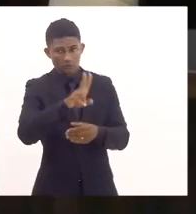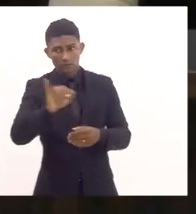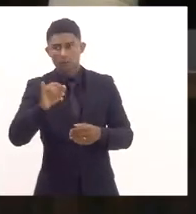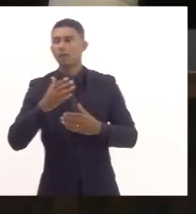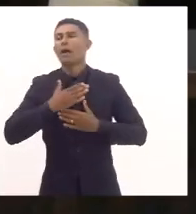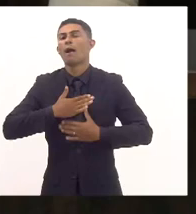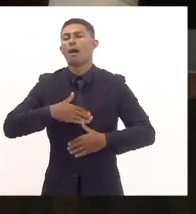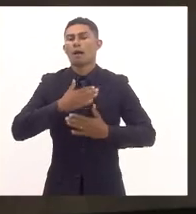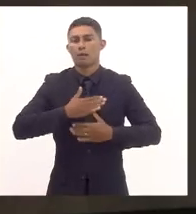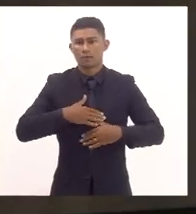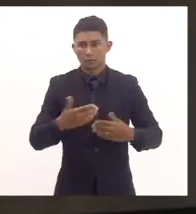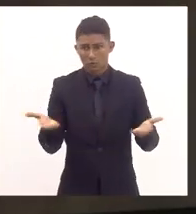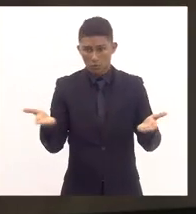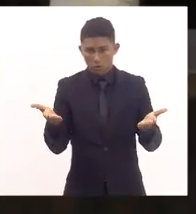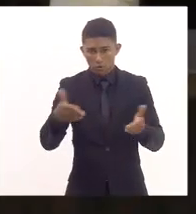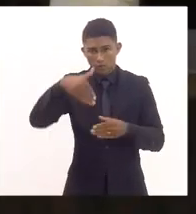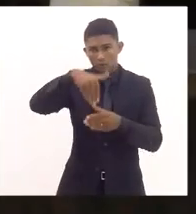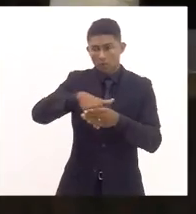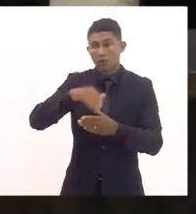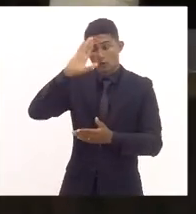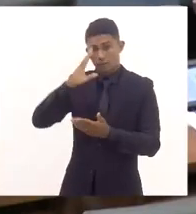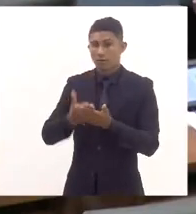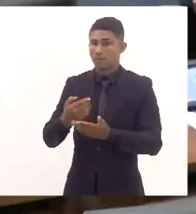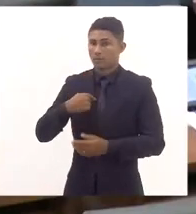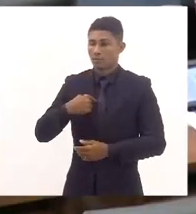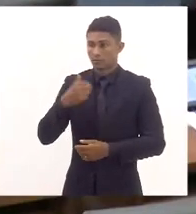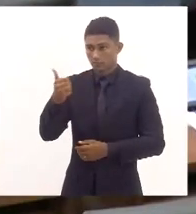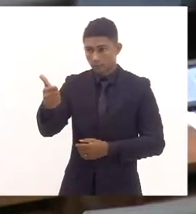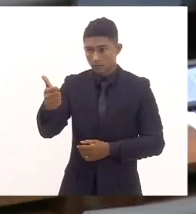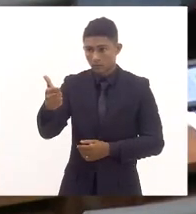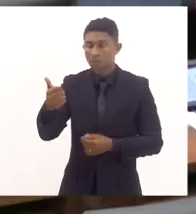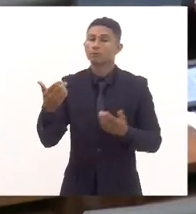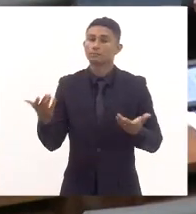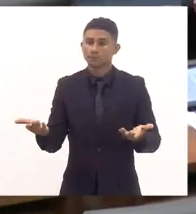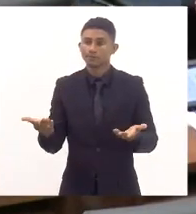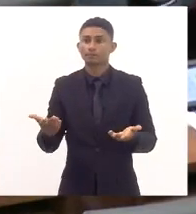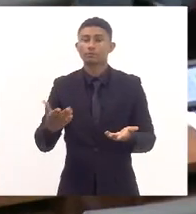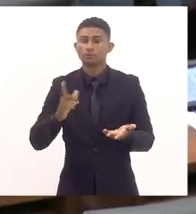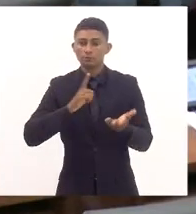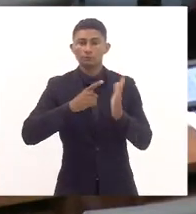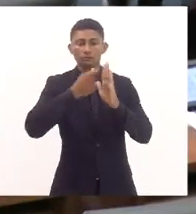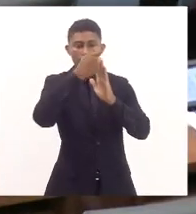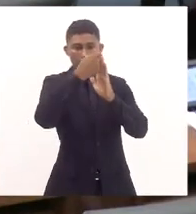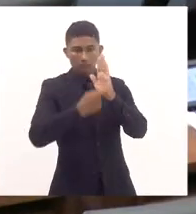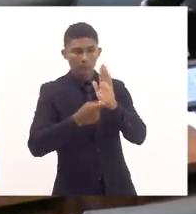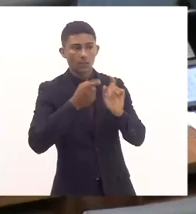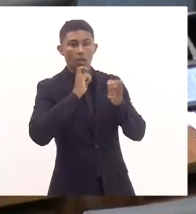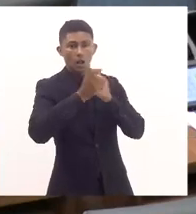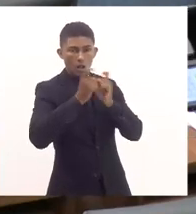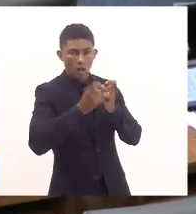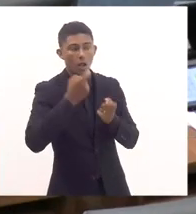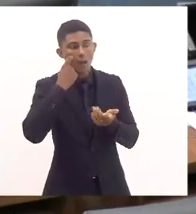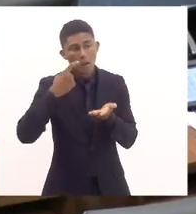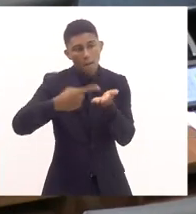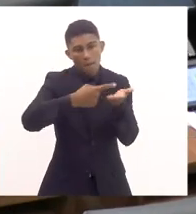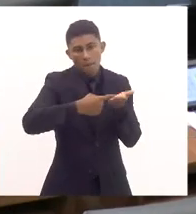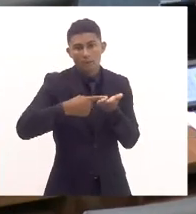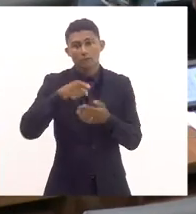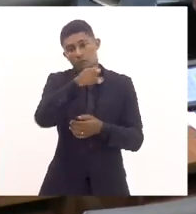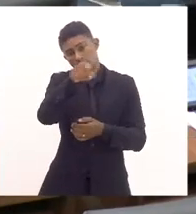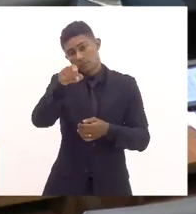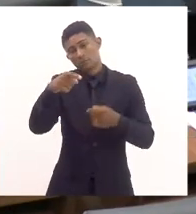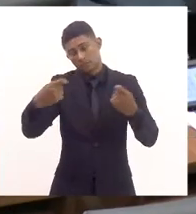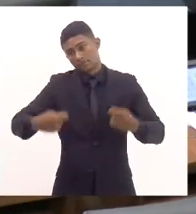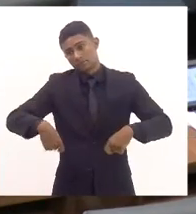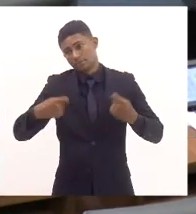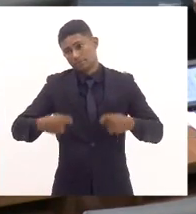Fique calmo voltamos hoje hora de mim tá sendo construído um texto acordado a vossa excelência' tem